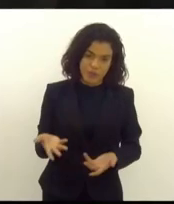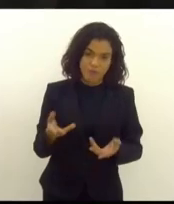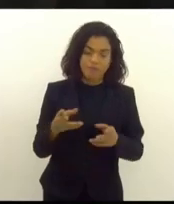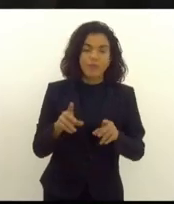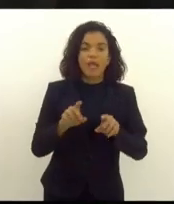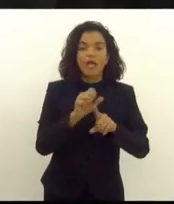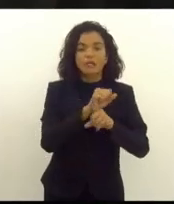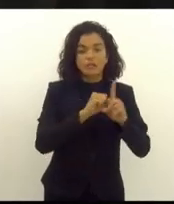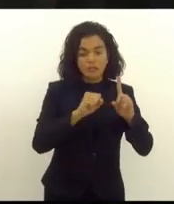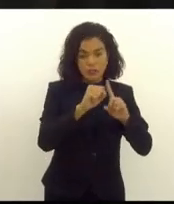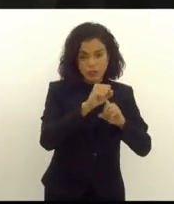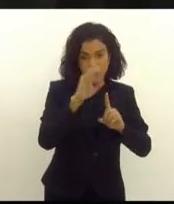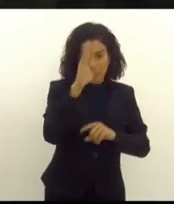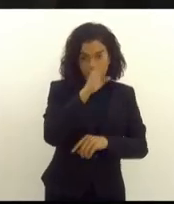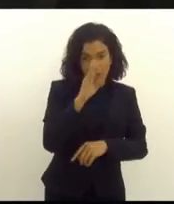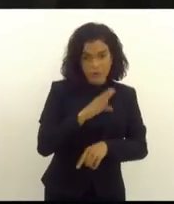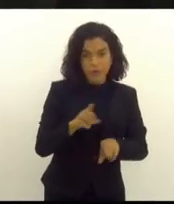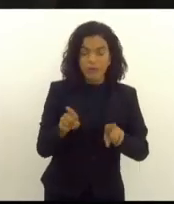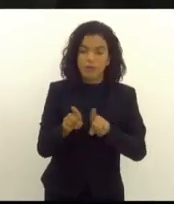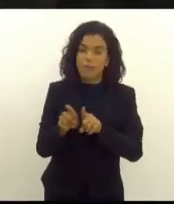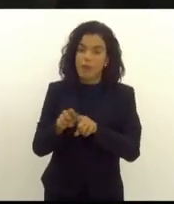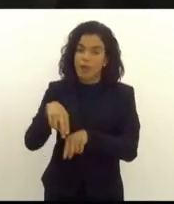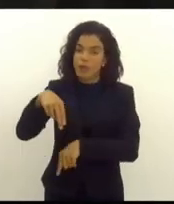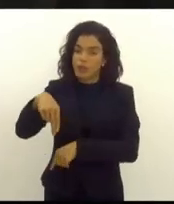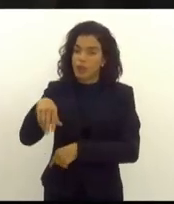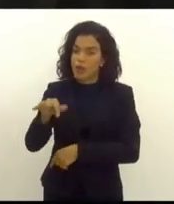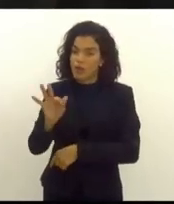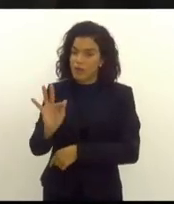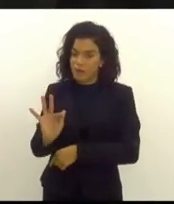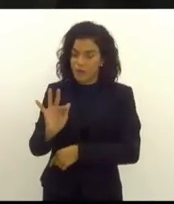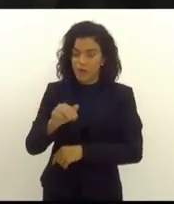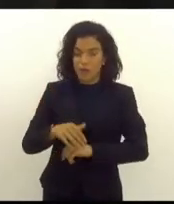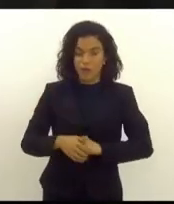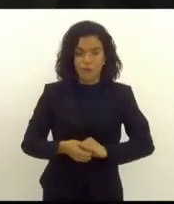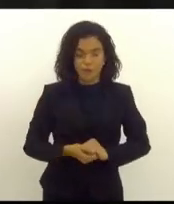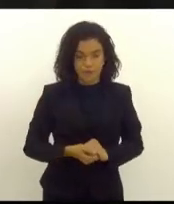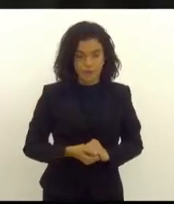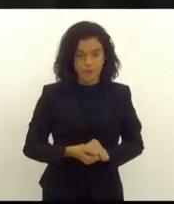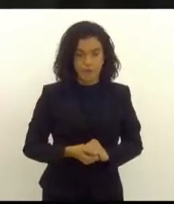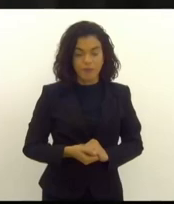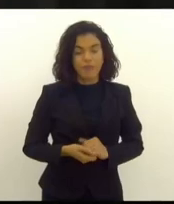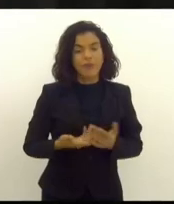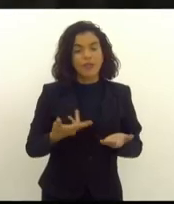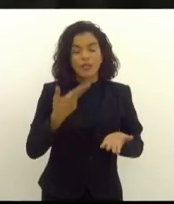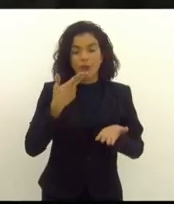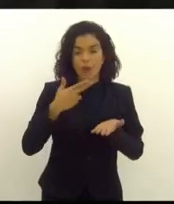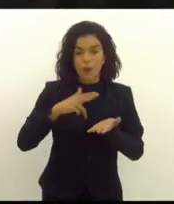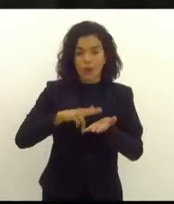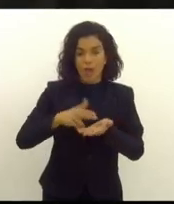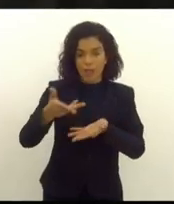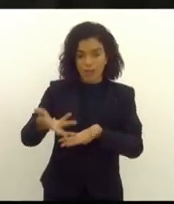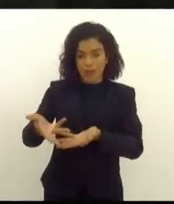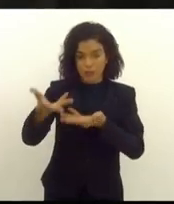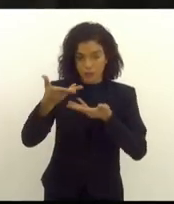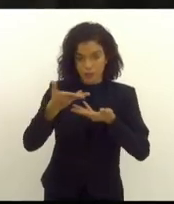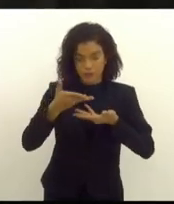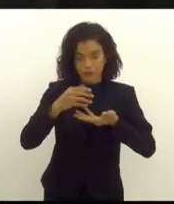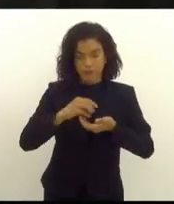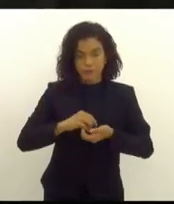lá de Nova Friburgo especialmente do distrito de Lumiar então carta convocatória